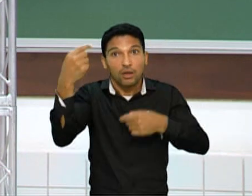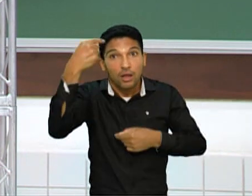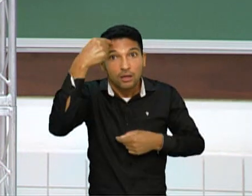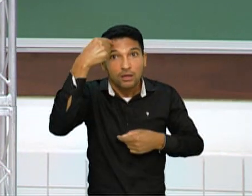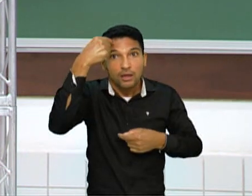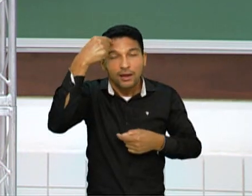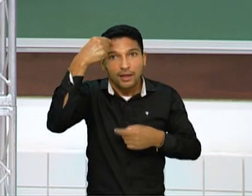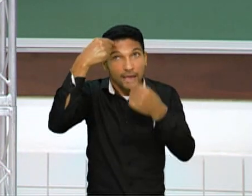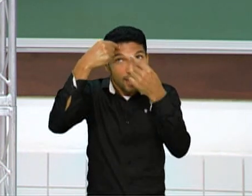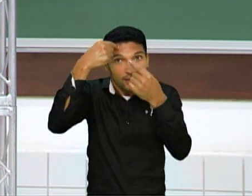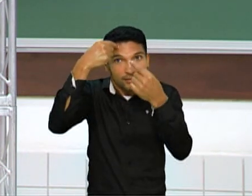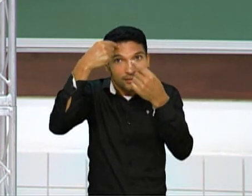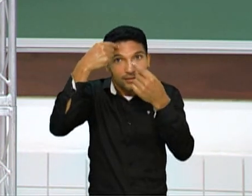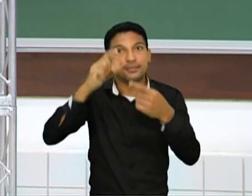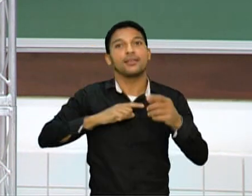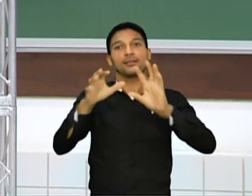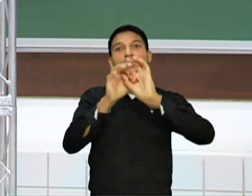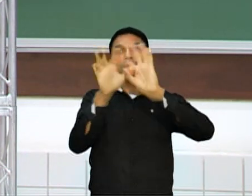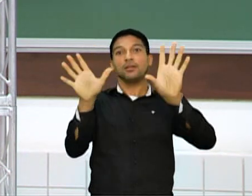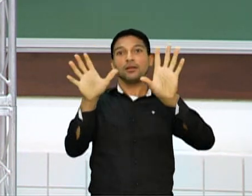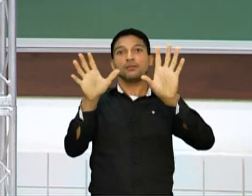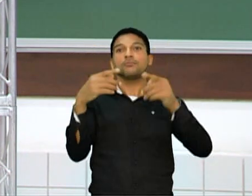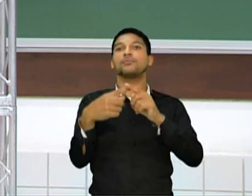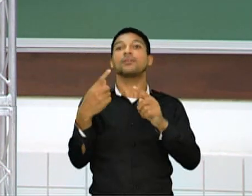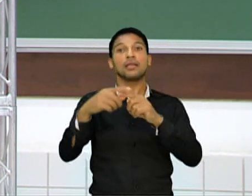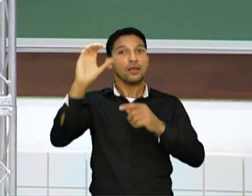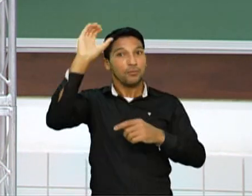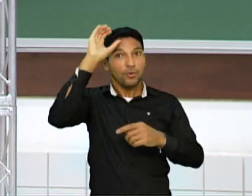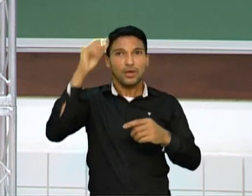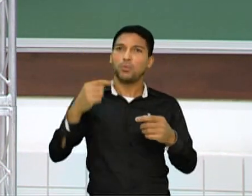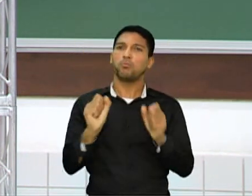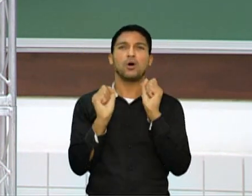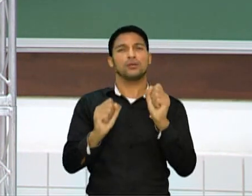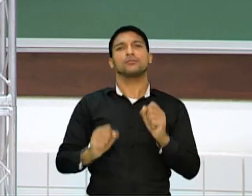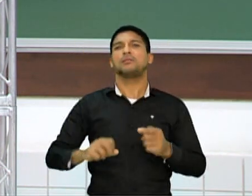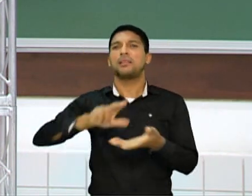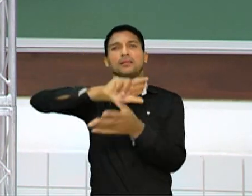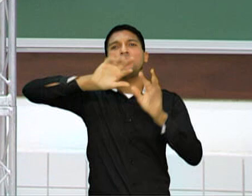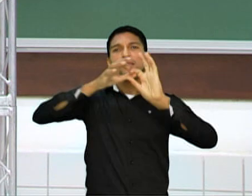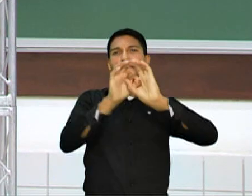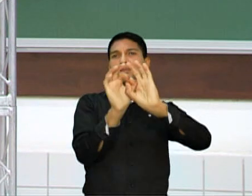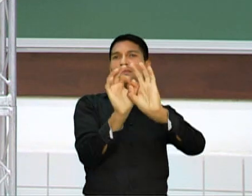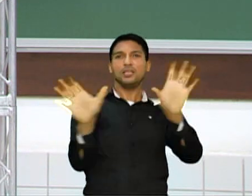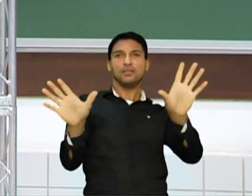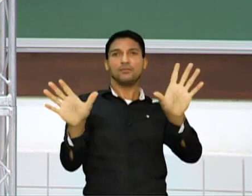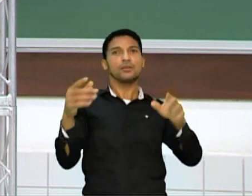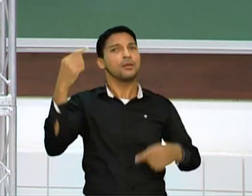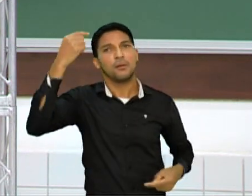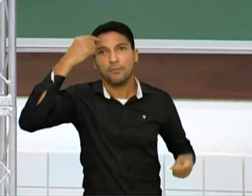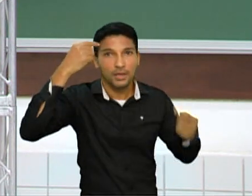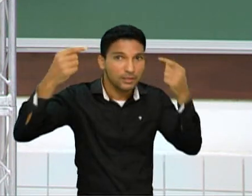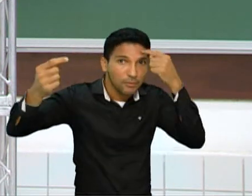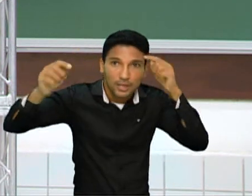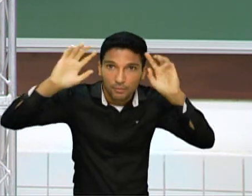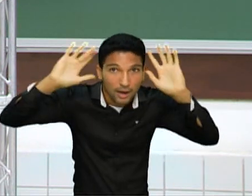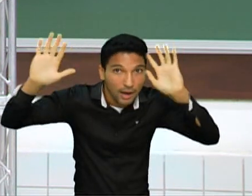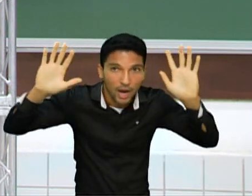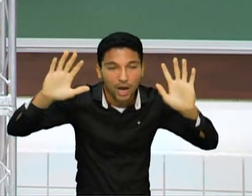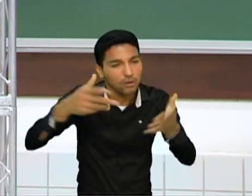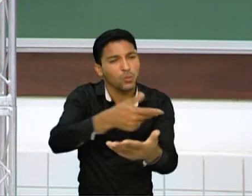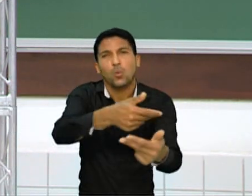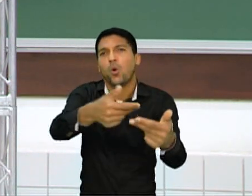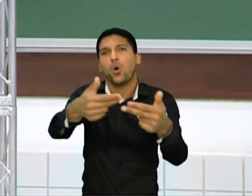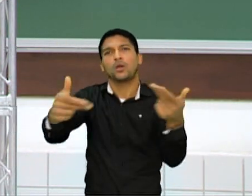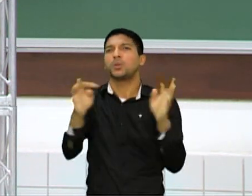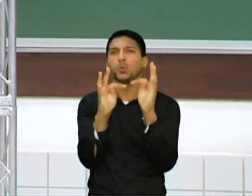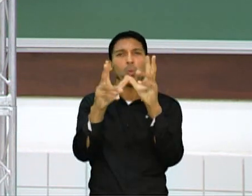a liberdade humana, porque eu posso pensar sobre tudo. E é ela que vai para além do meu corpo, por exemplo, no sentido de que eu reflito sobre o mundo externo